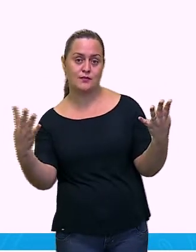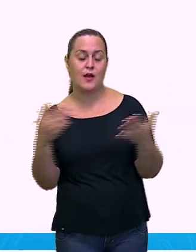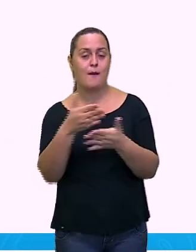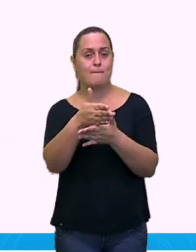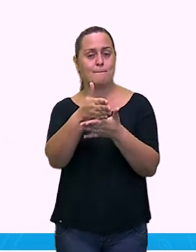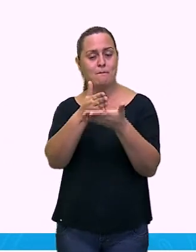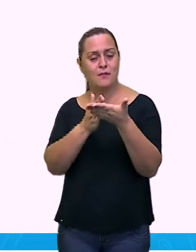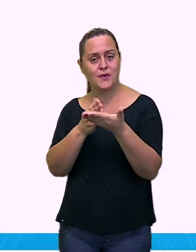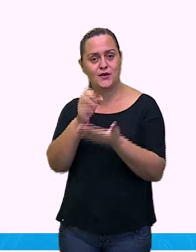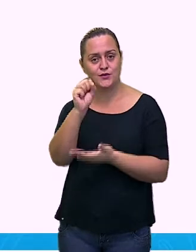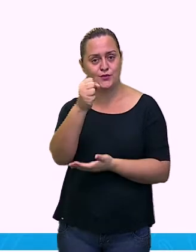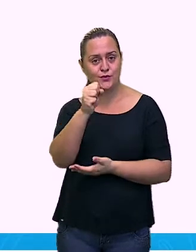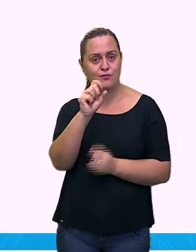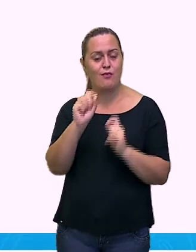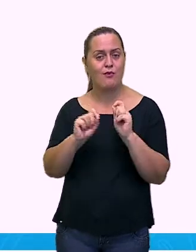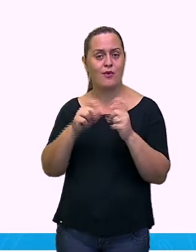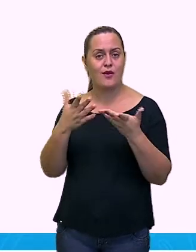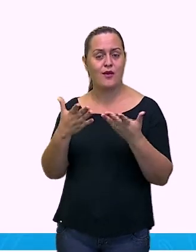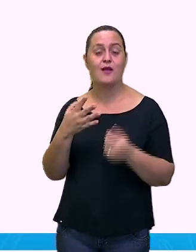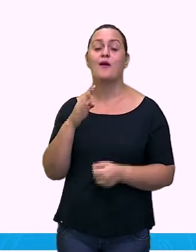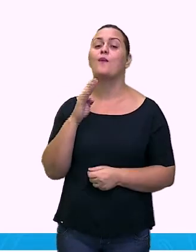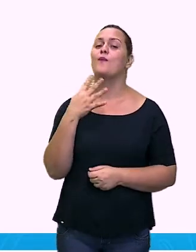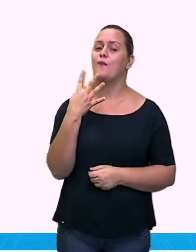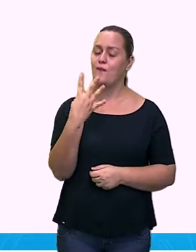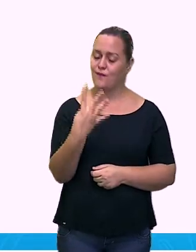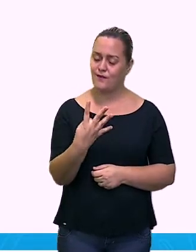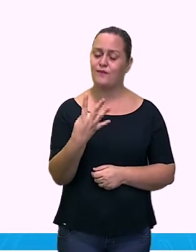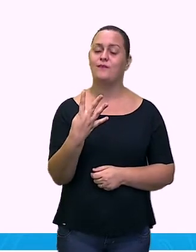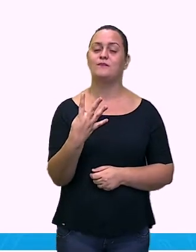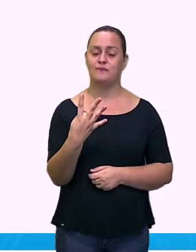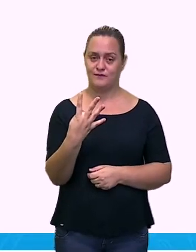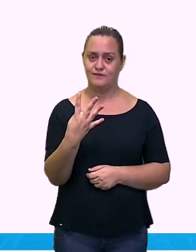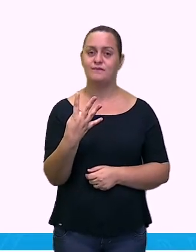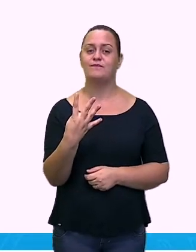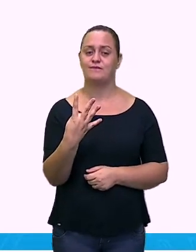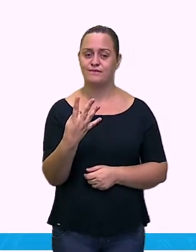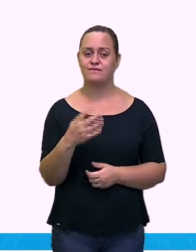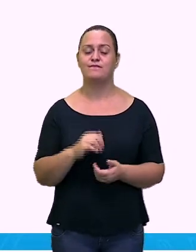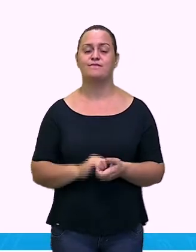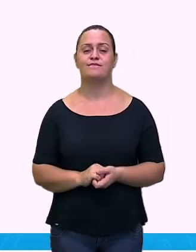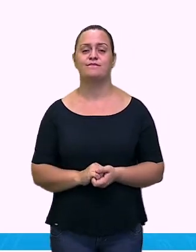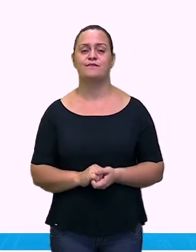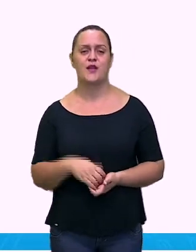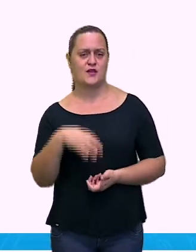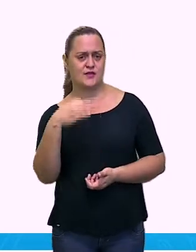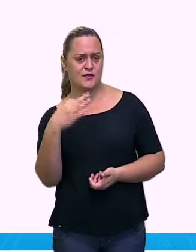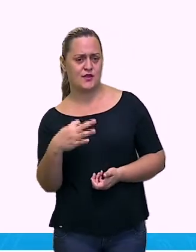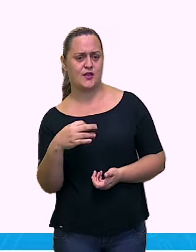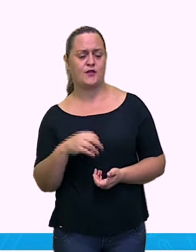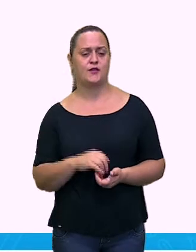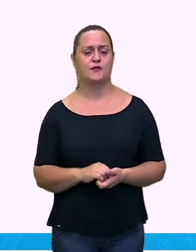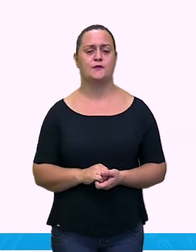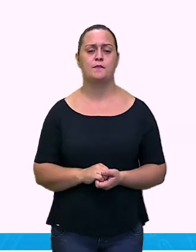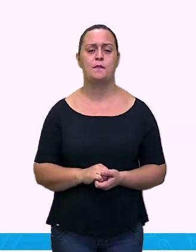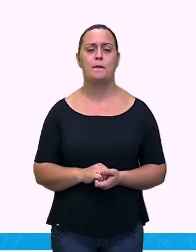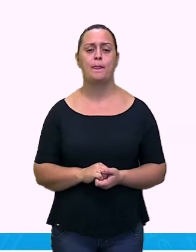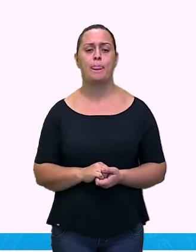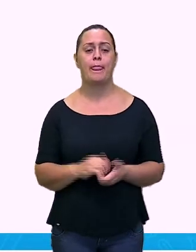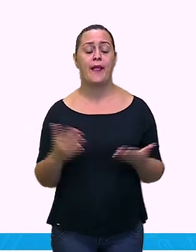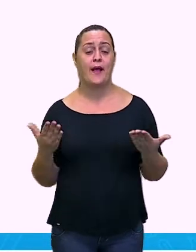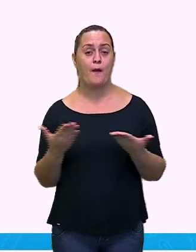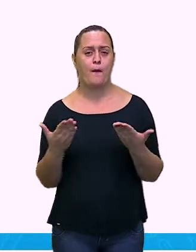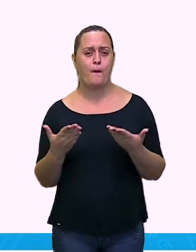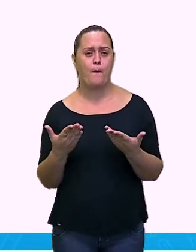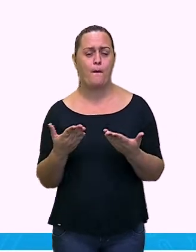isso mesmo quatro agora preste atenção aqui ó que nós temos uma frase